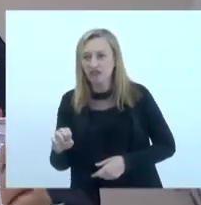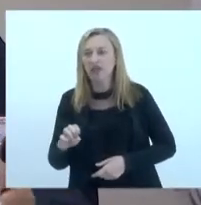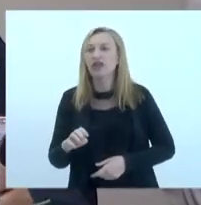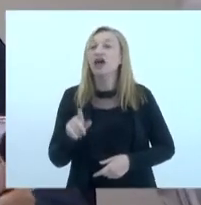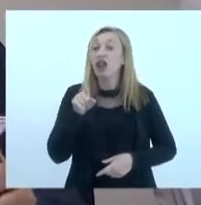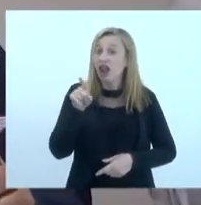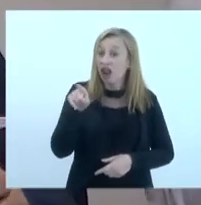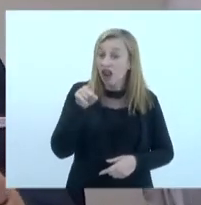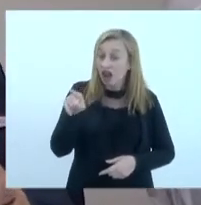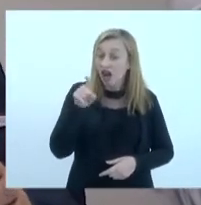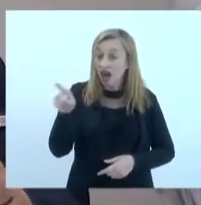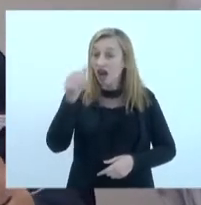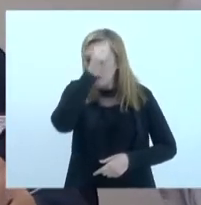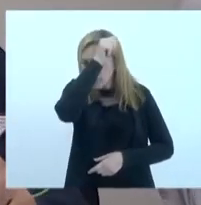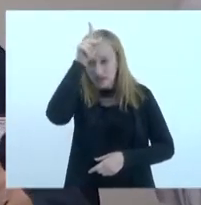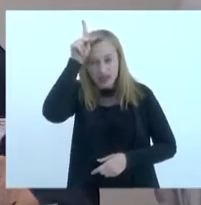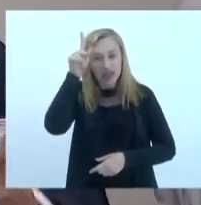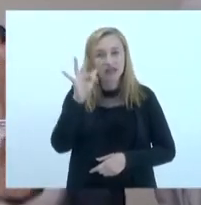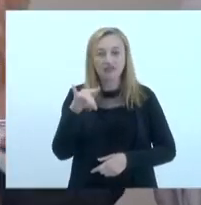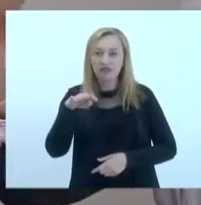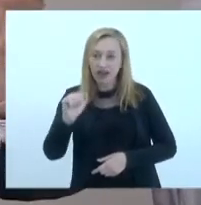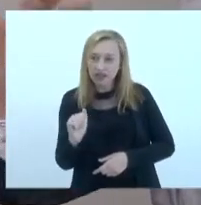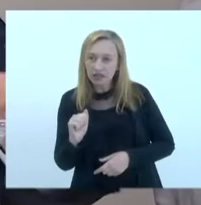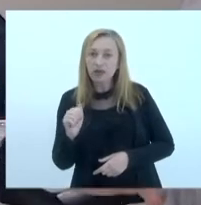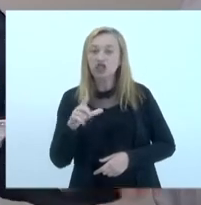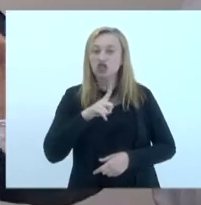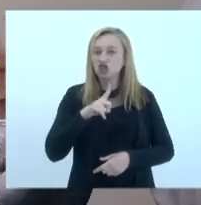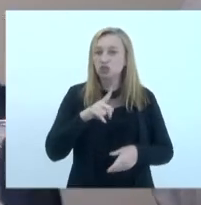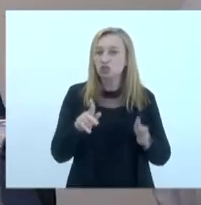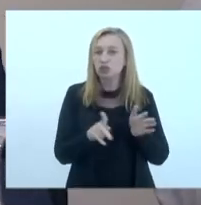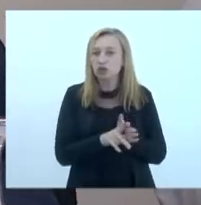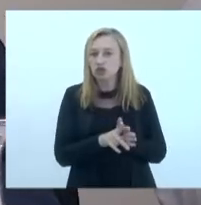E lá, a prefeita Fátima de Quissamã tinha um projeto